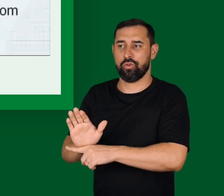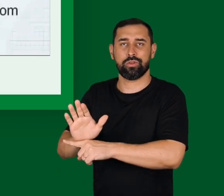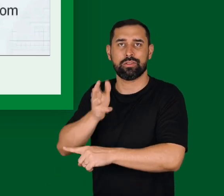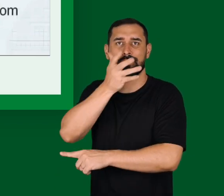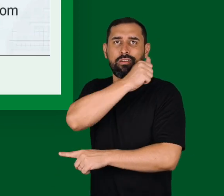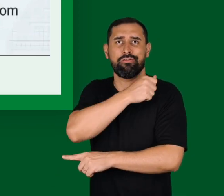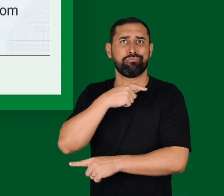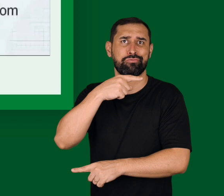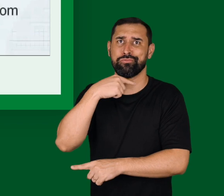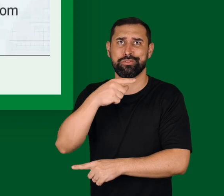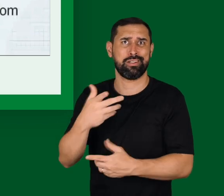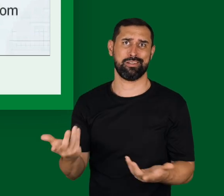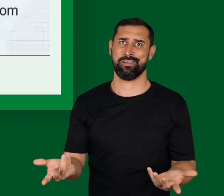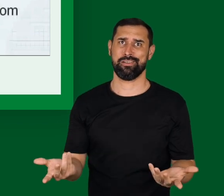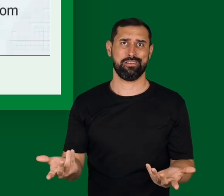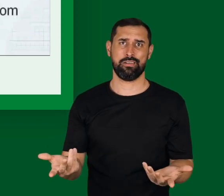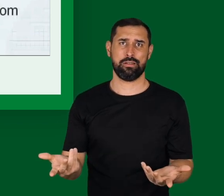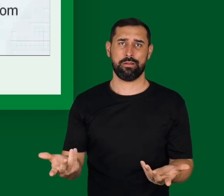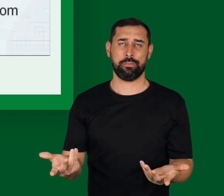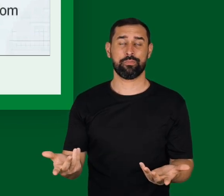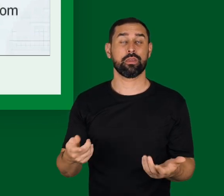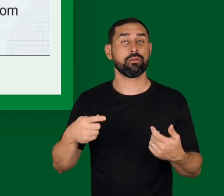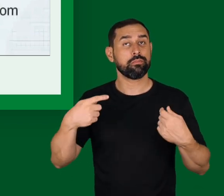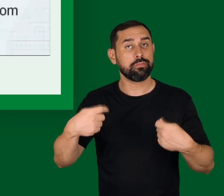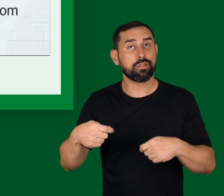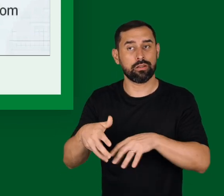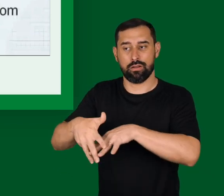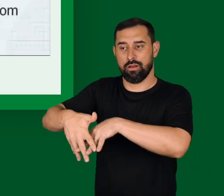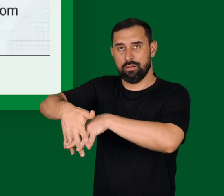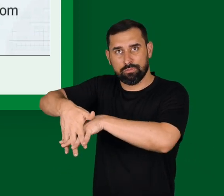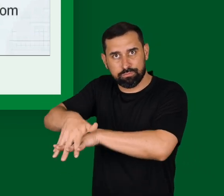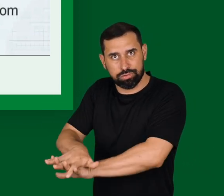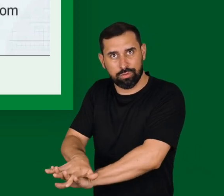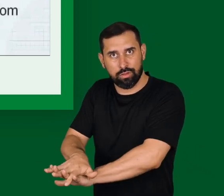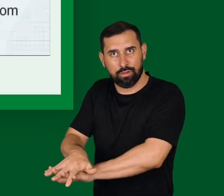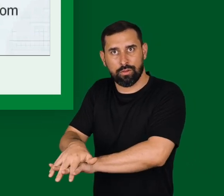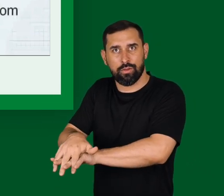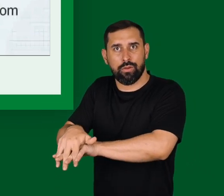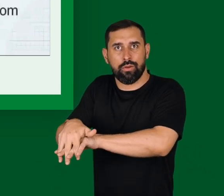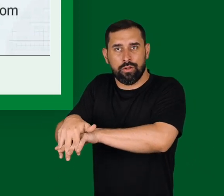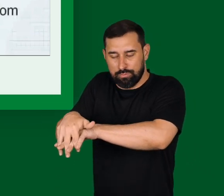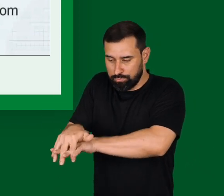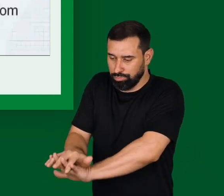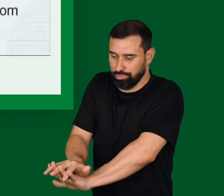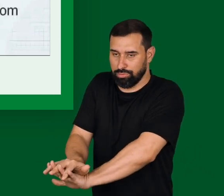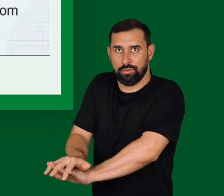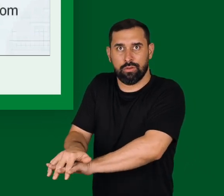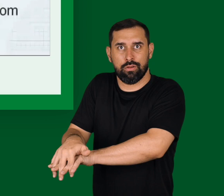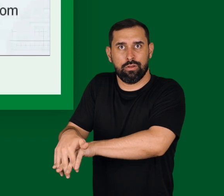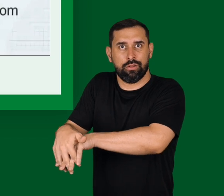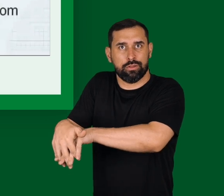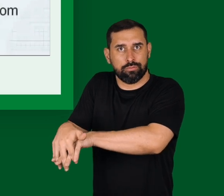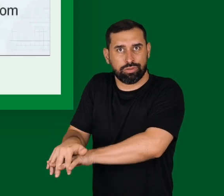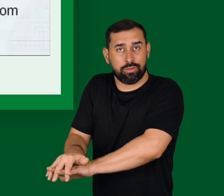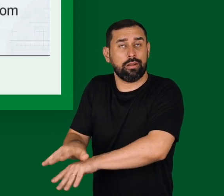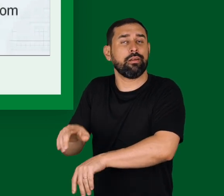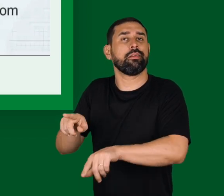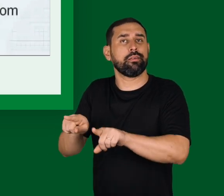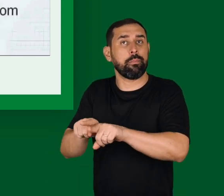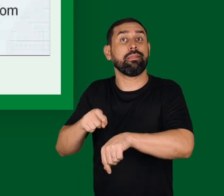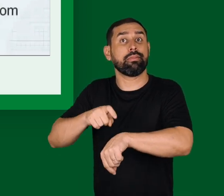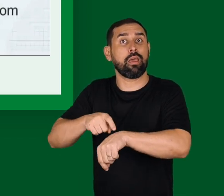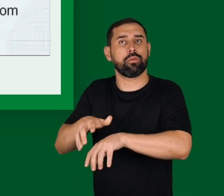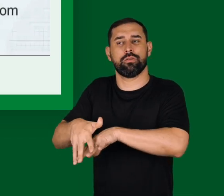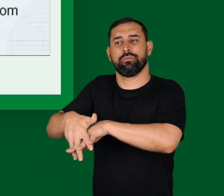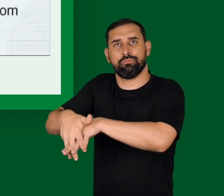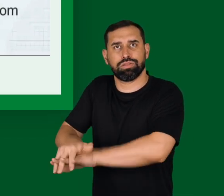fez tanta pressão nesse coração que a gente está fazendo ali quase um tamponamento. Então, lembrar que ele precisa ser comprimido, mas ele